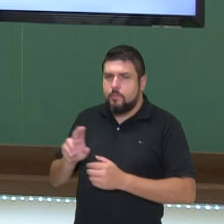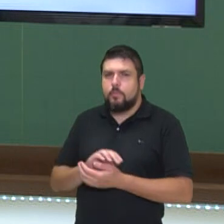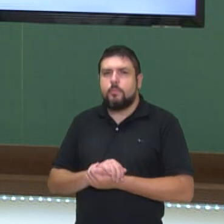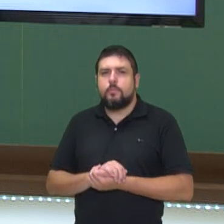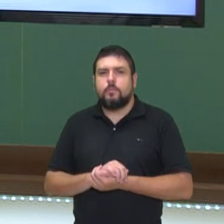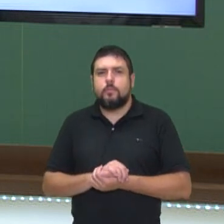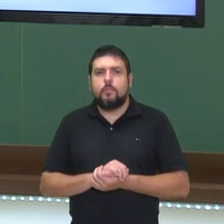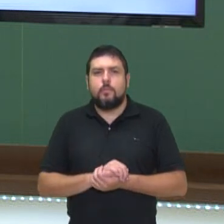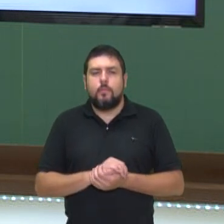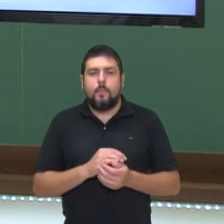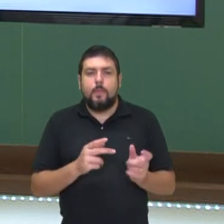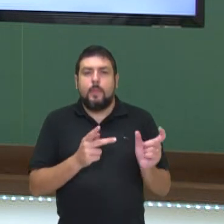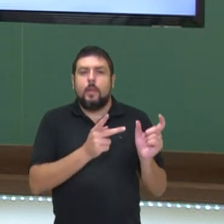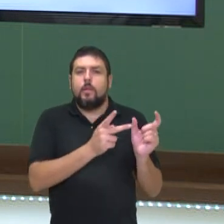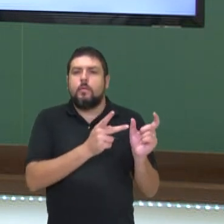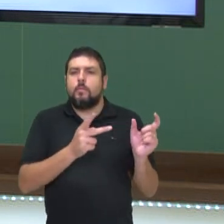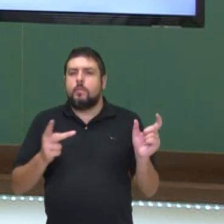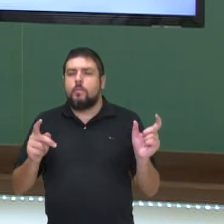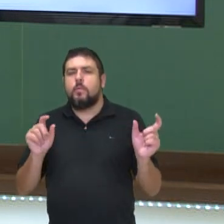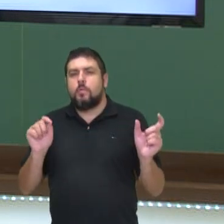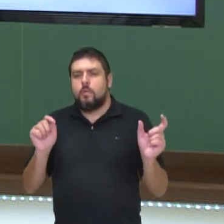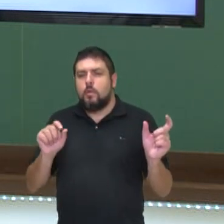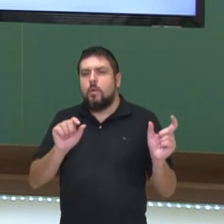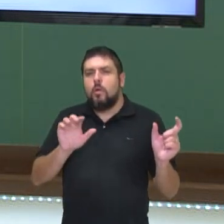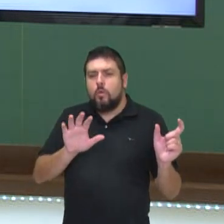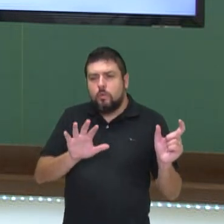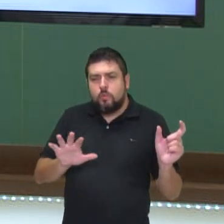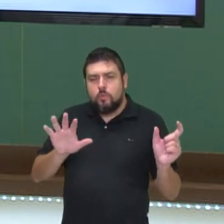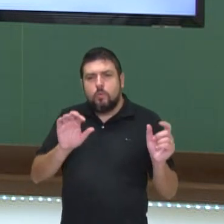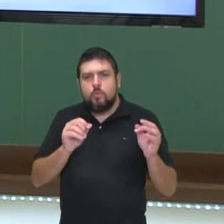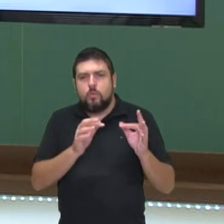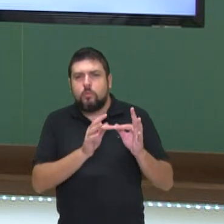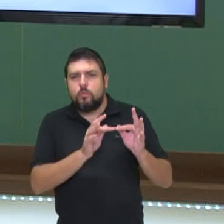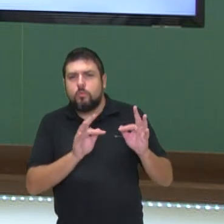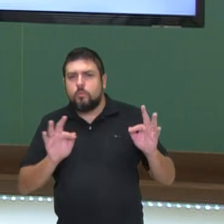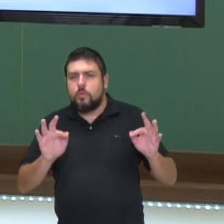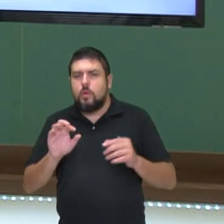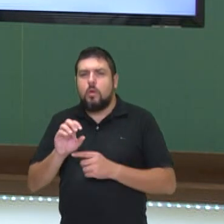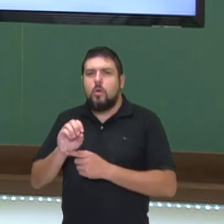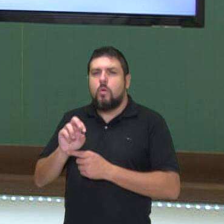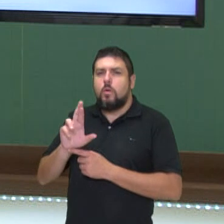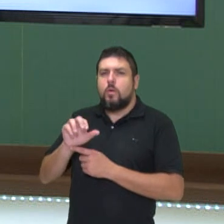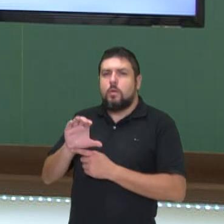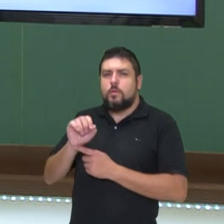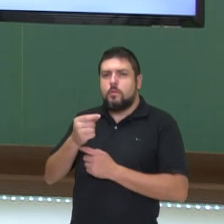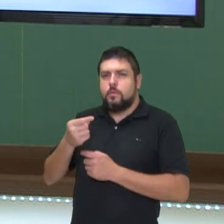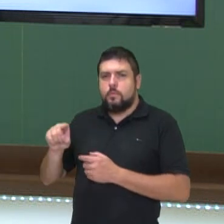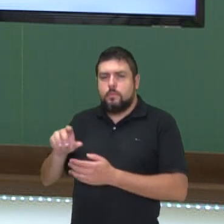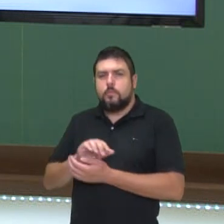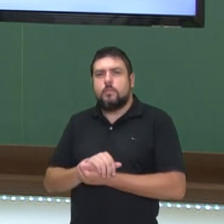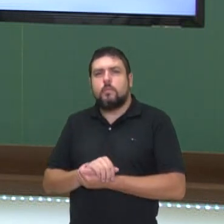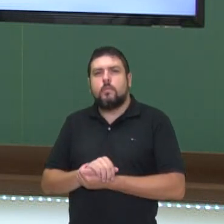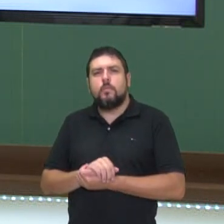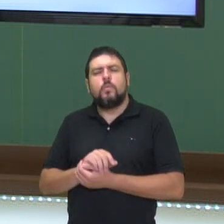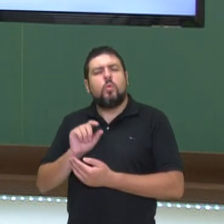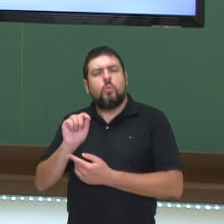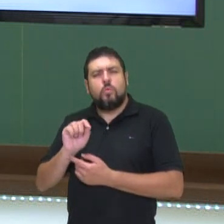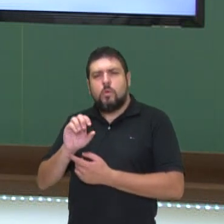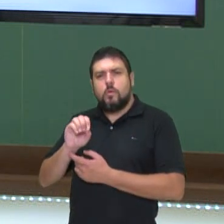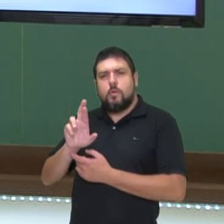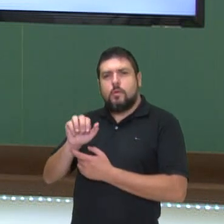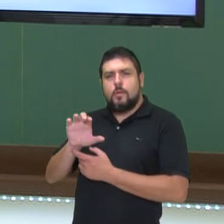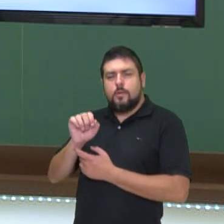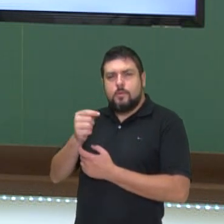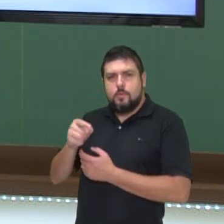termo essencial de quem? Da oração. Oração, para relembrarmos também, é um conjunto de palavras ou uma